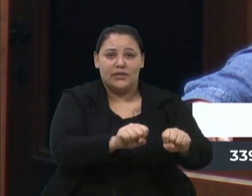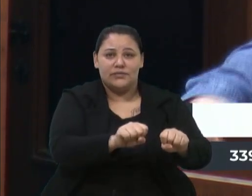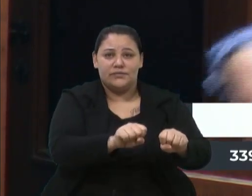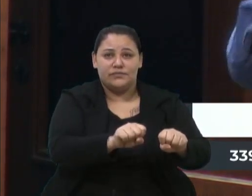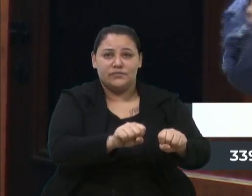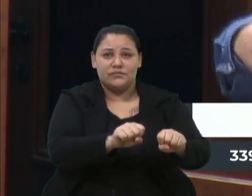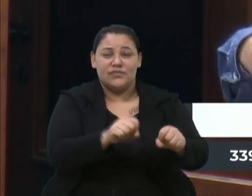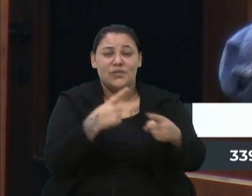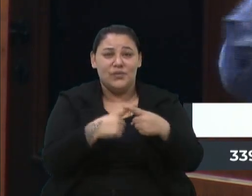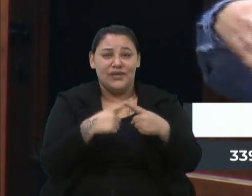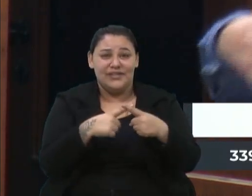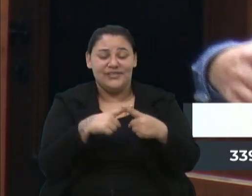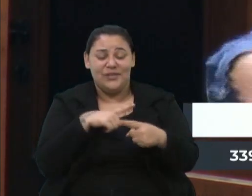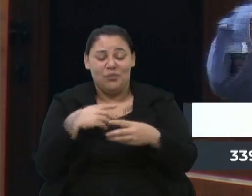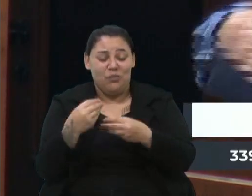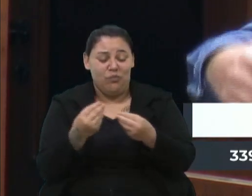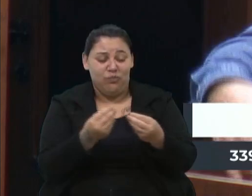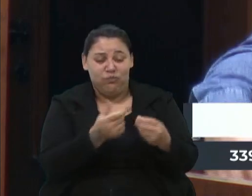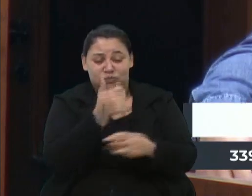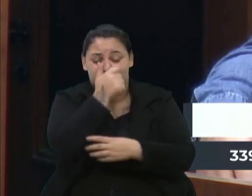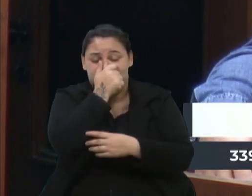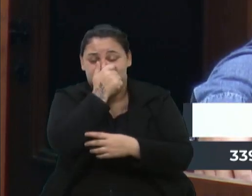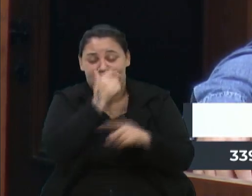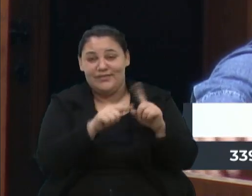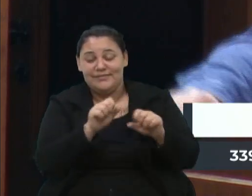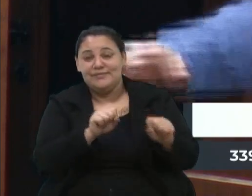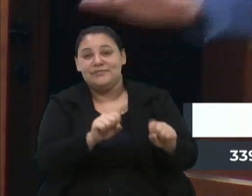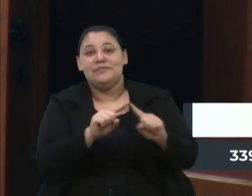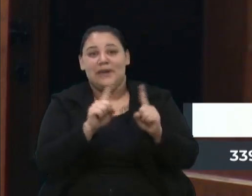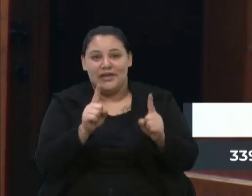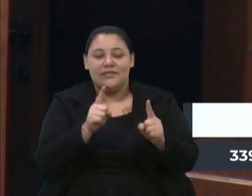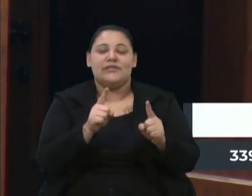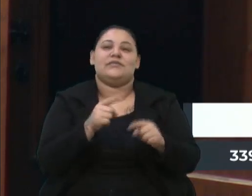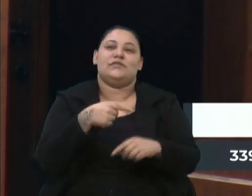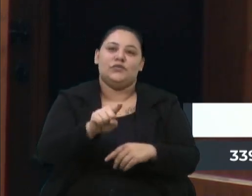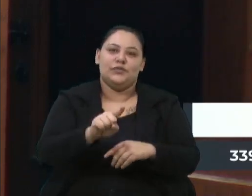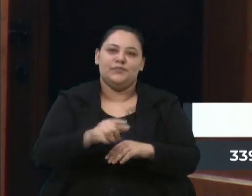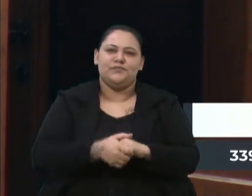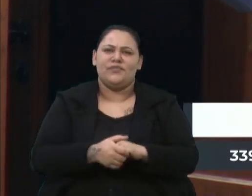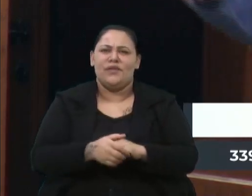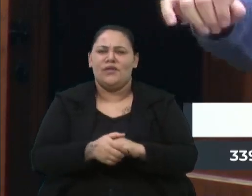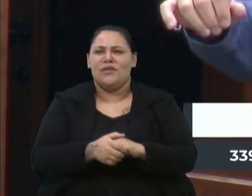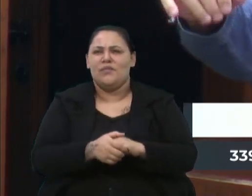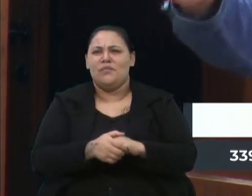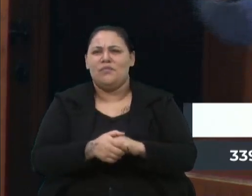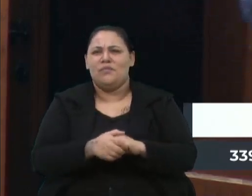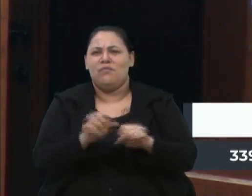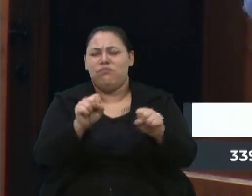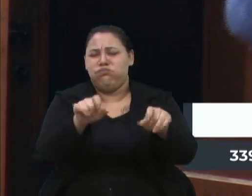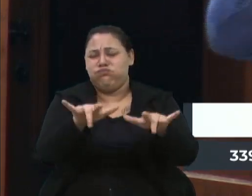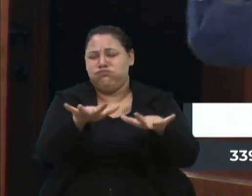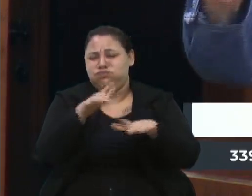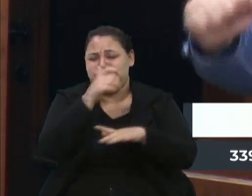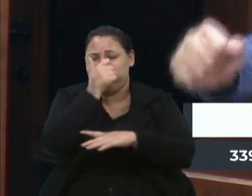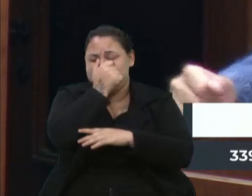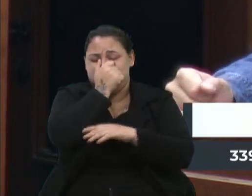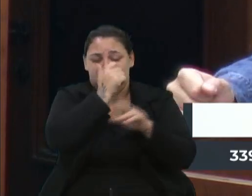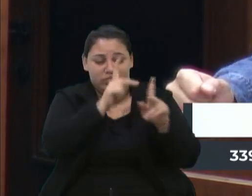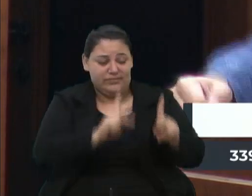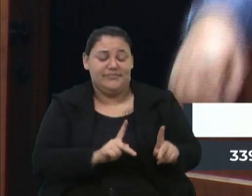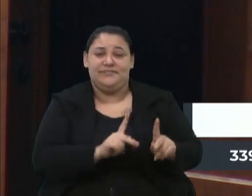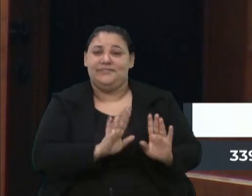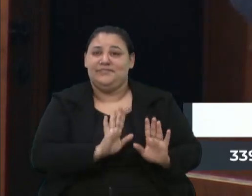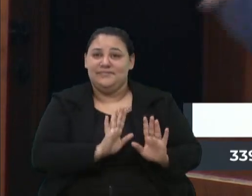porque tinha muita gente né ia demorar mas fomos ao mercado e tava lotado o mercado tava lotado